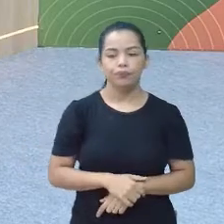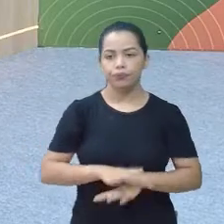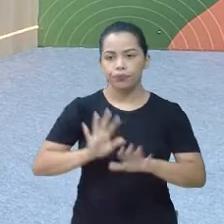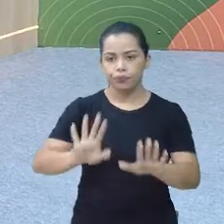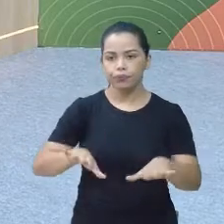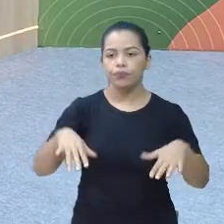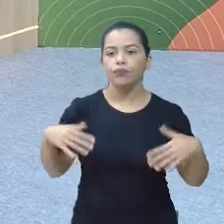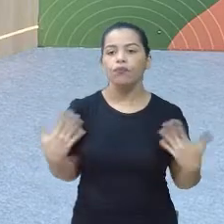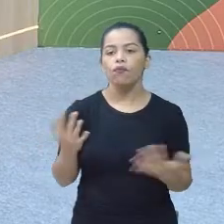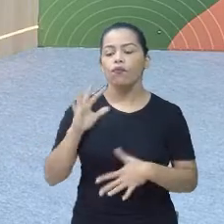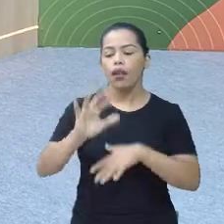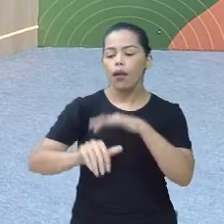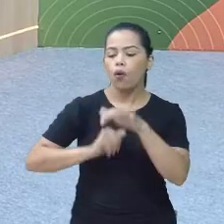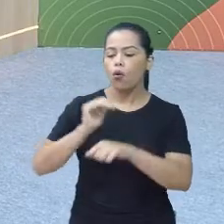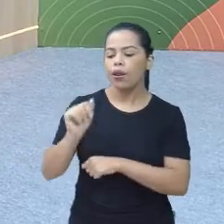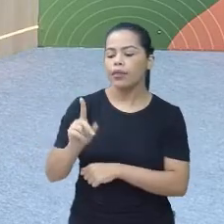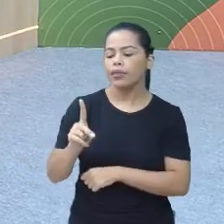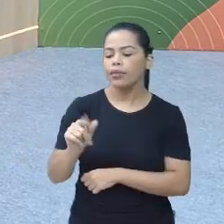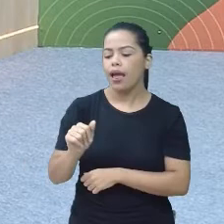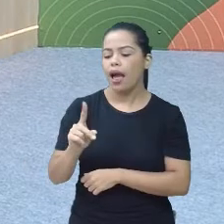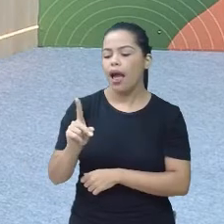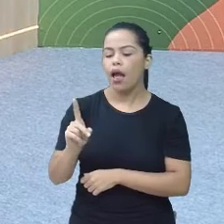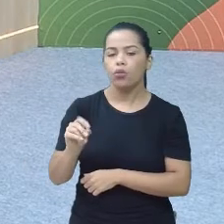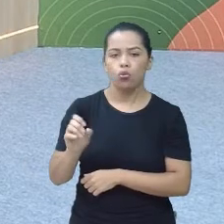acontece de 3 formas,